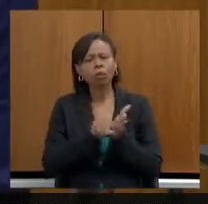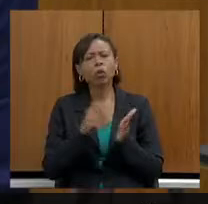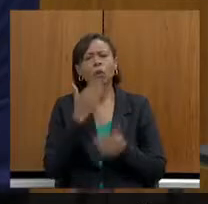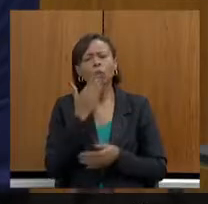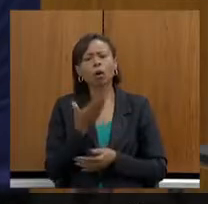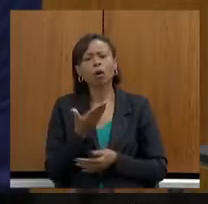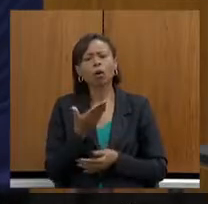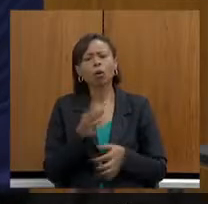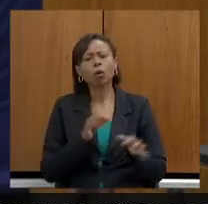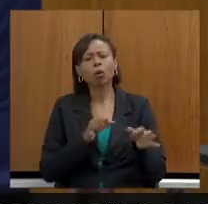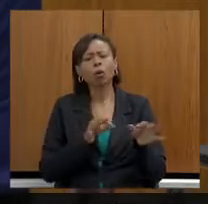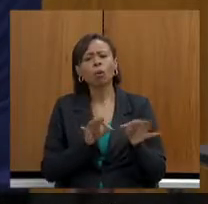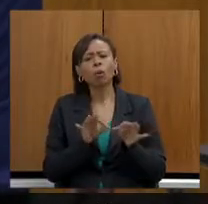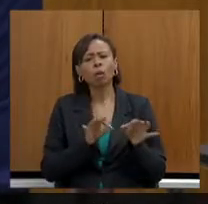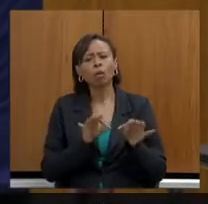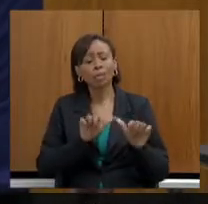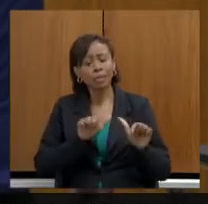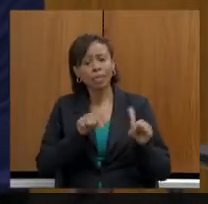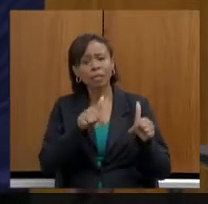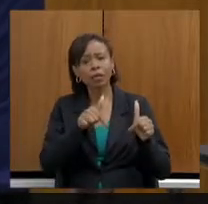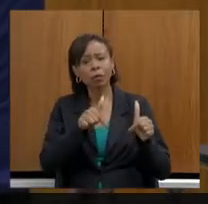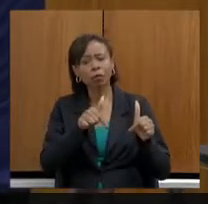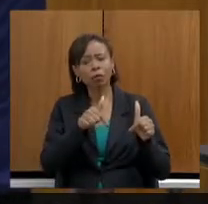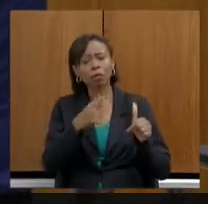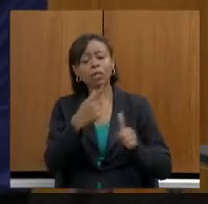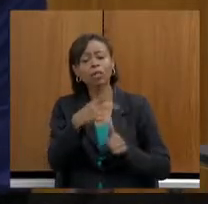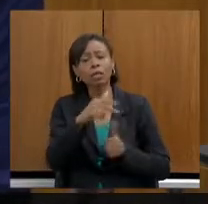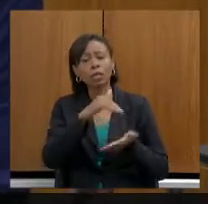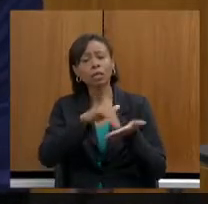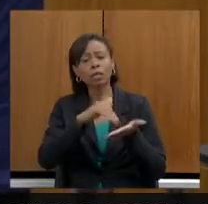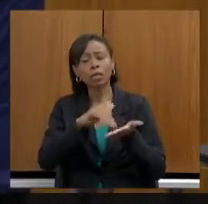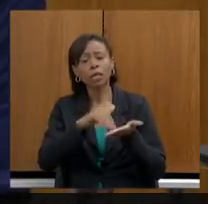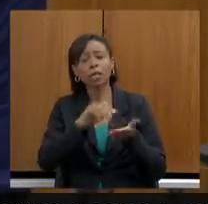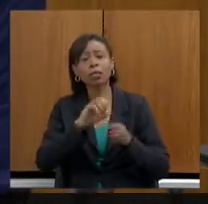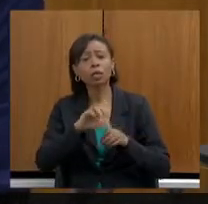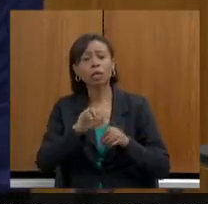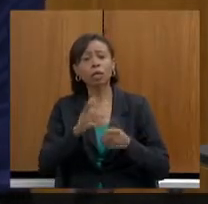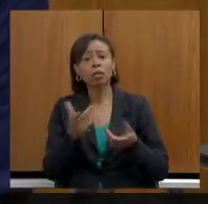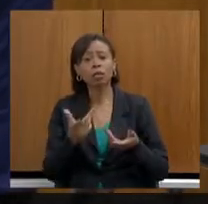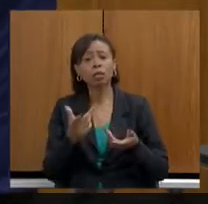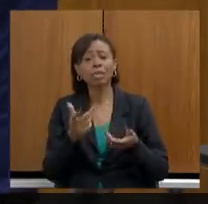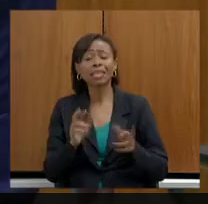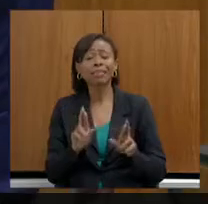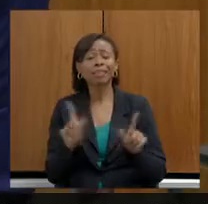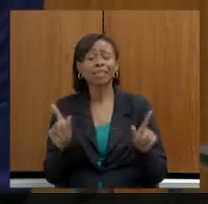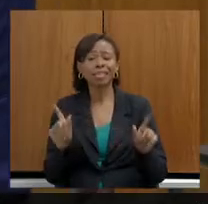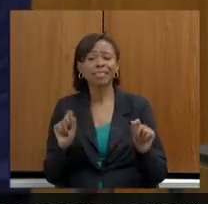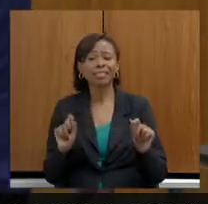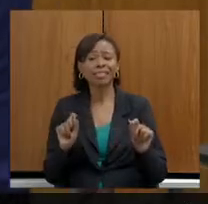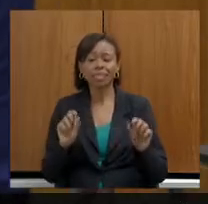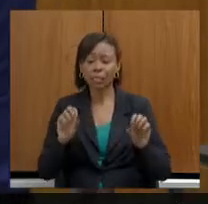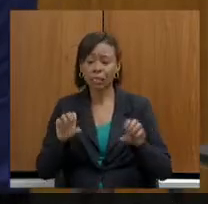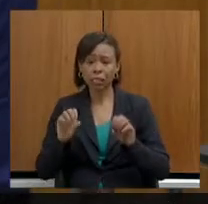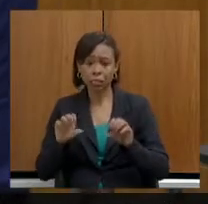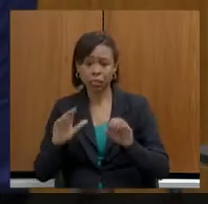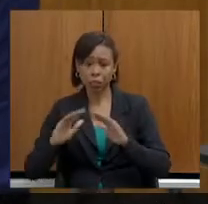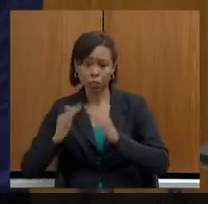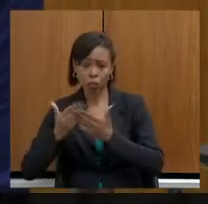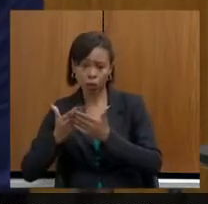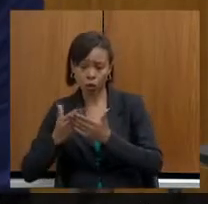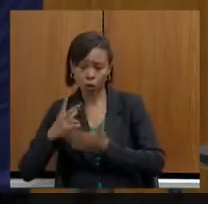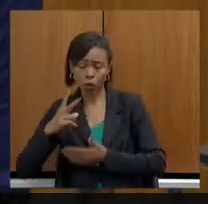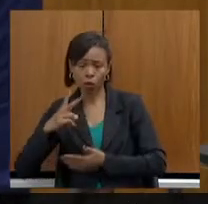de ação da secretaria de educação sobre essa disparidade de ensino entre escolas públicas e privadas